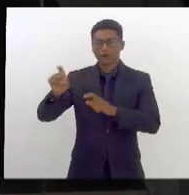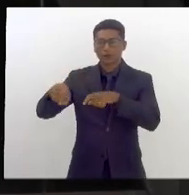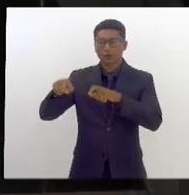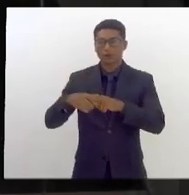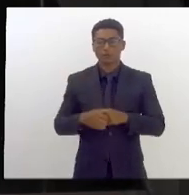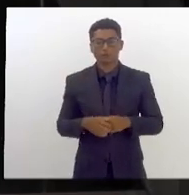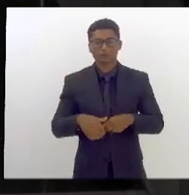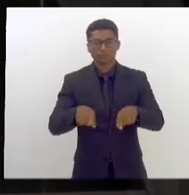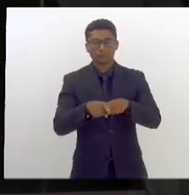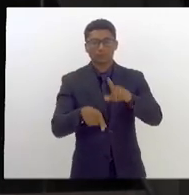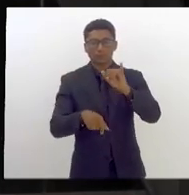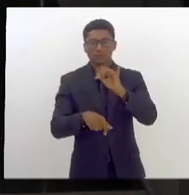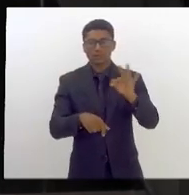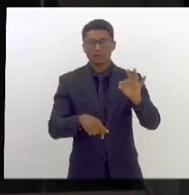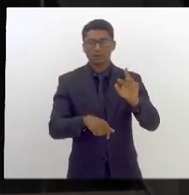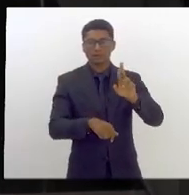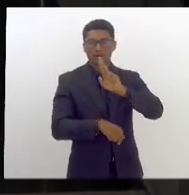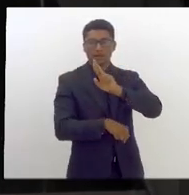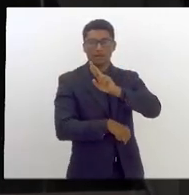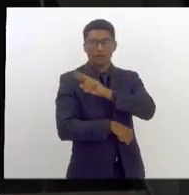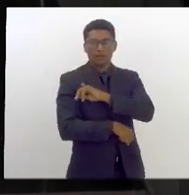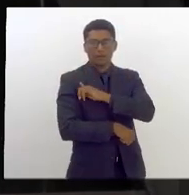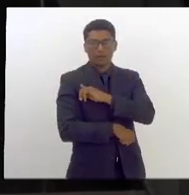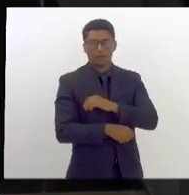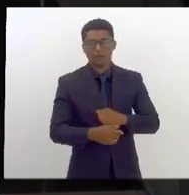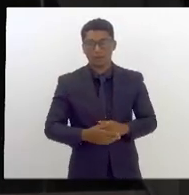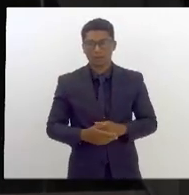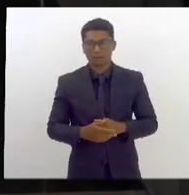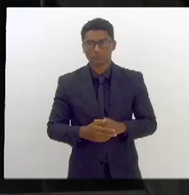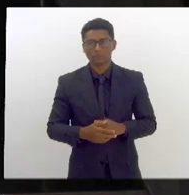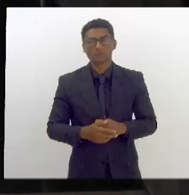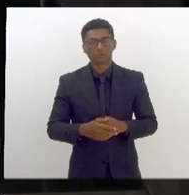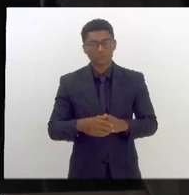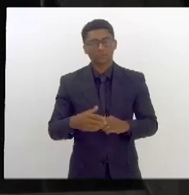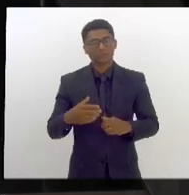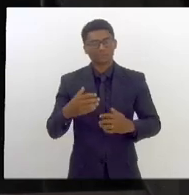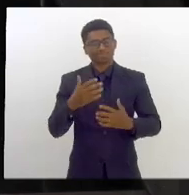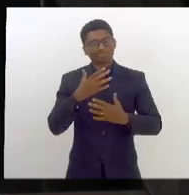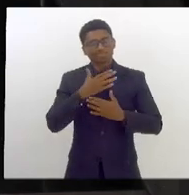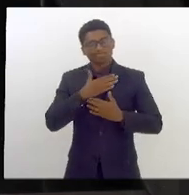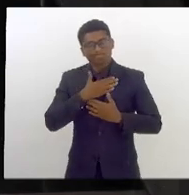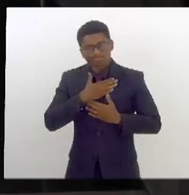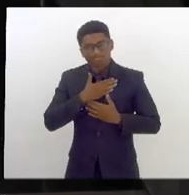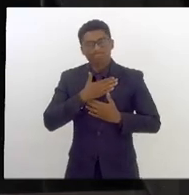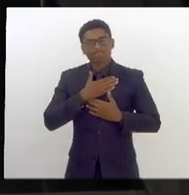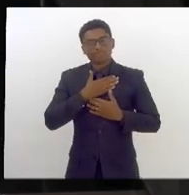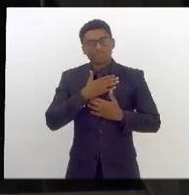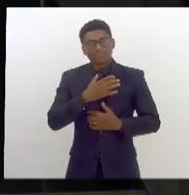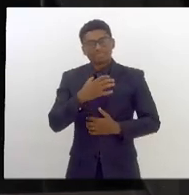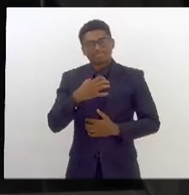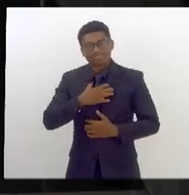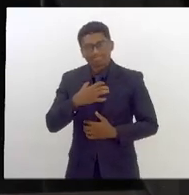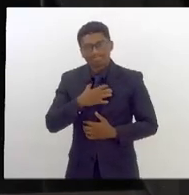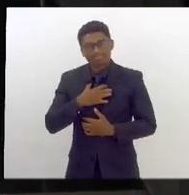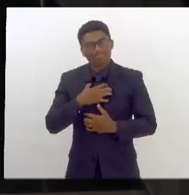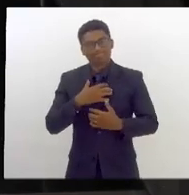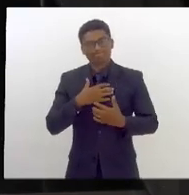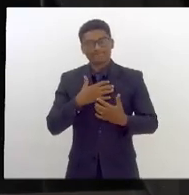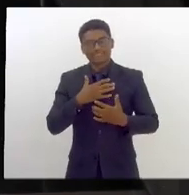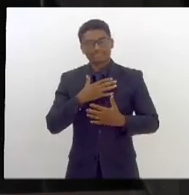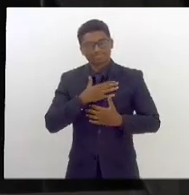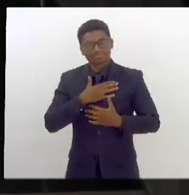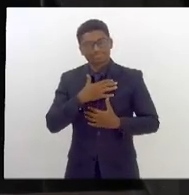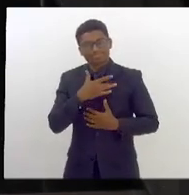do IFRJ reitor do IFF eu quero que me solidarizar com esse gestores de universidades e Instituto Federal